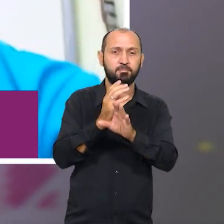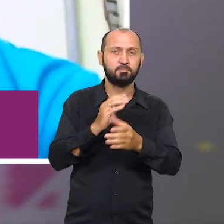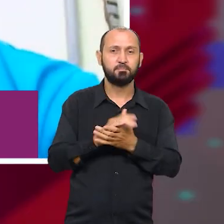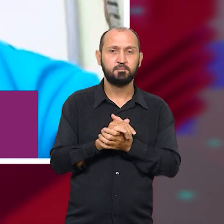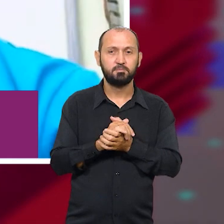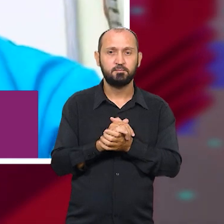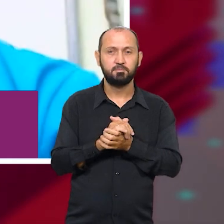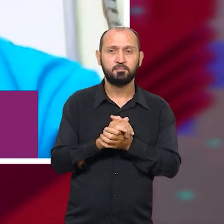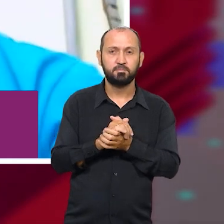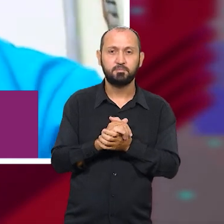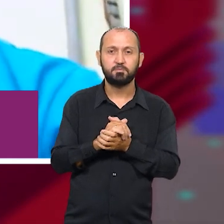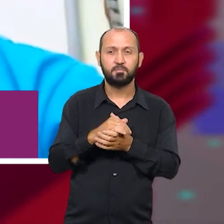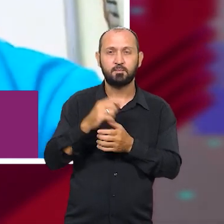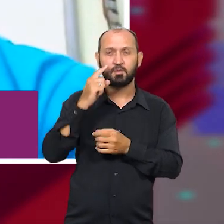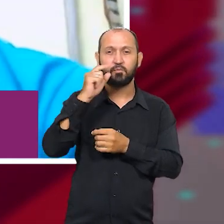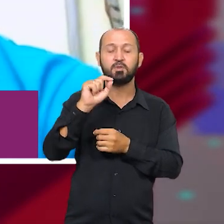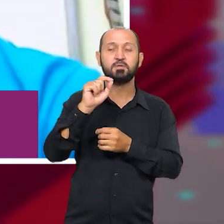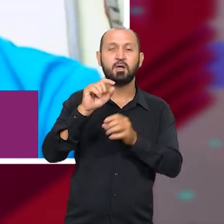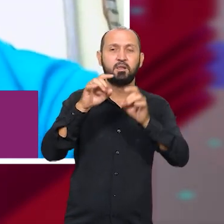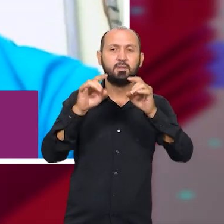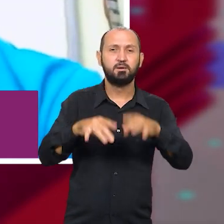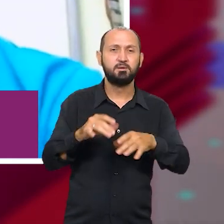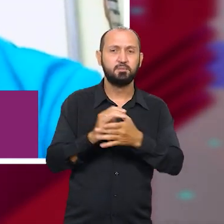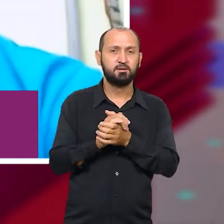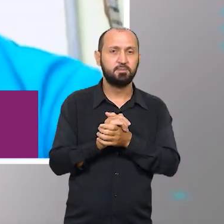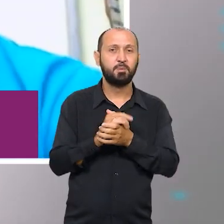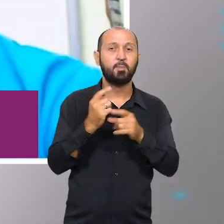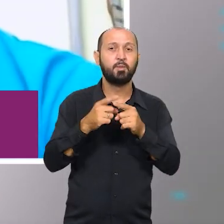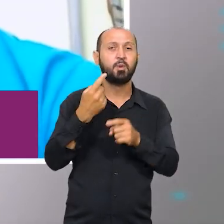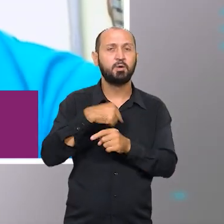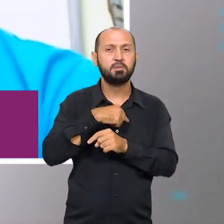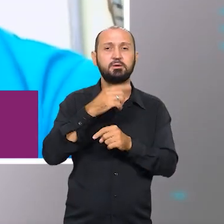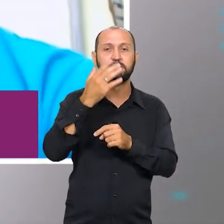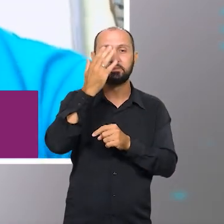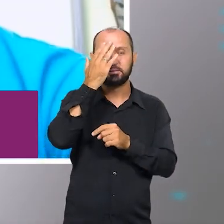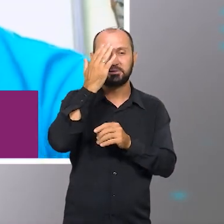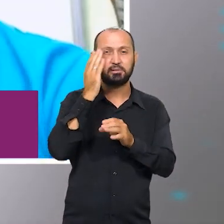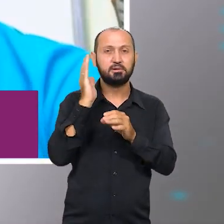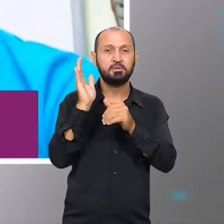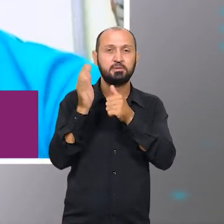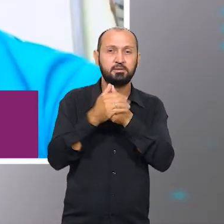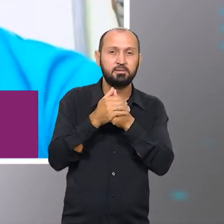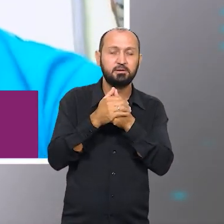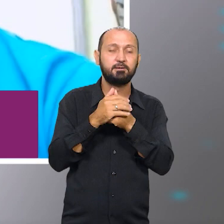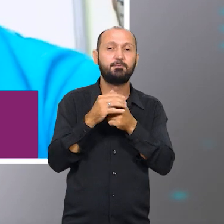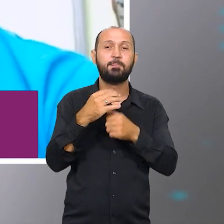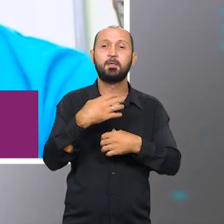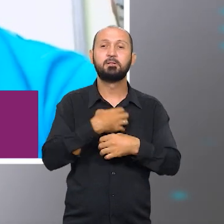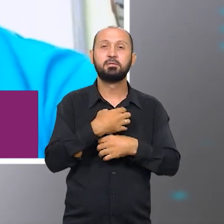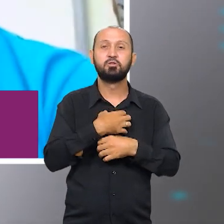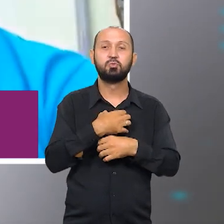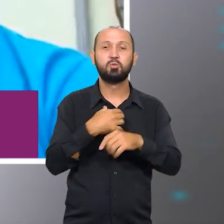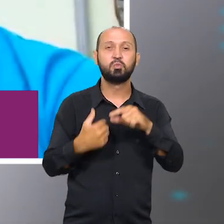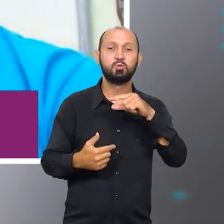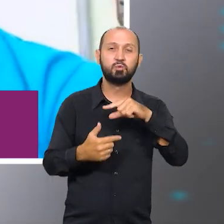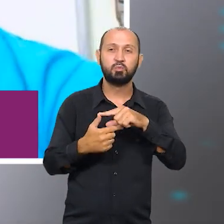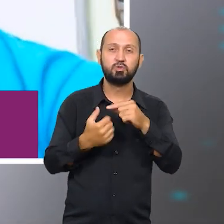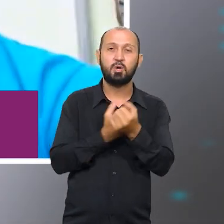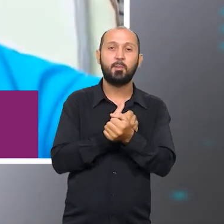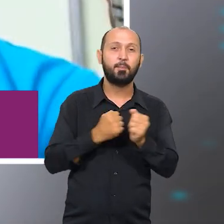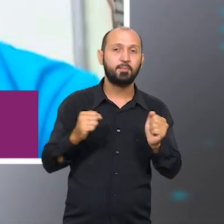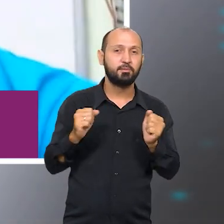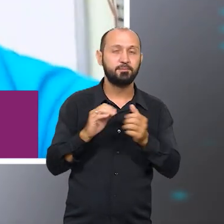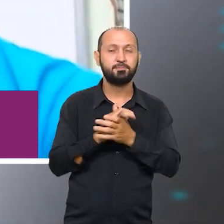se coloque à disposição, porque a gente se recolhe. A gente Sentimento de solidão, de potência,